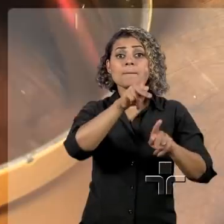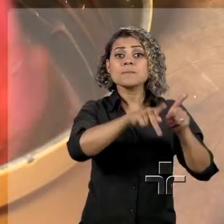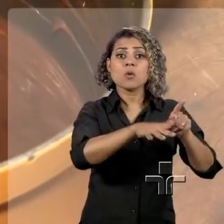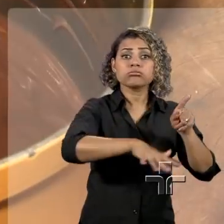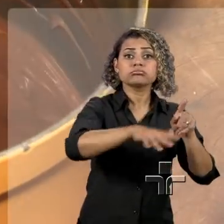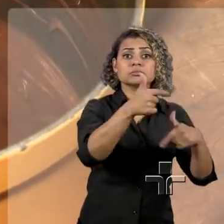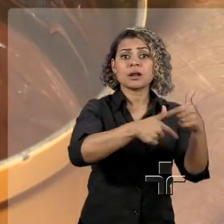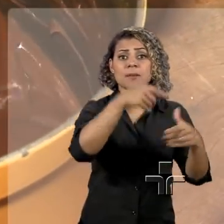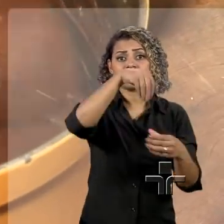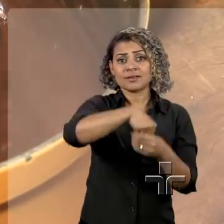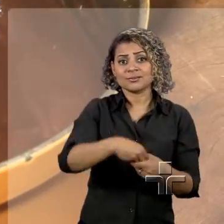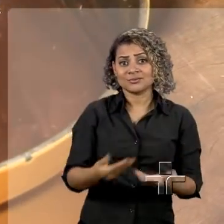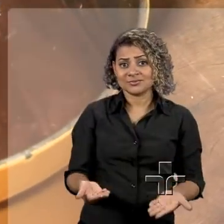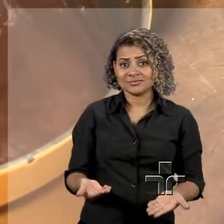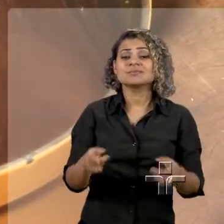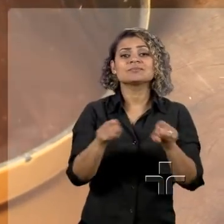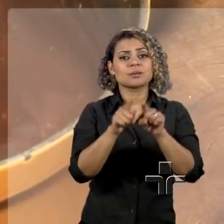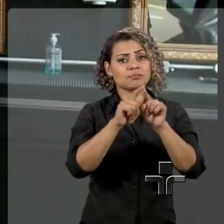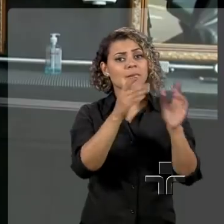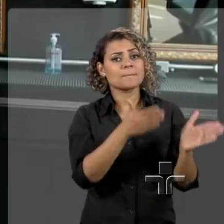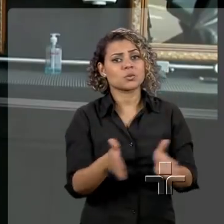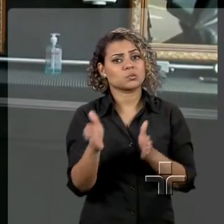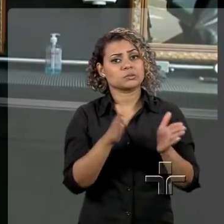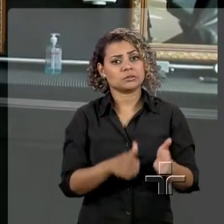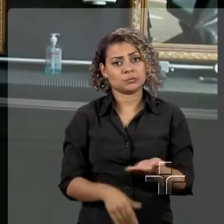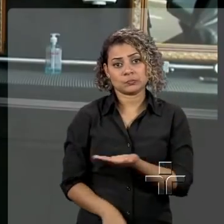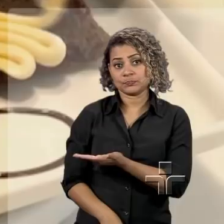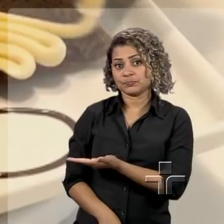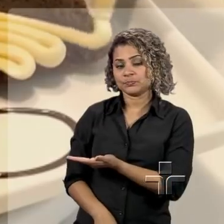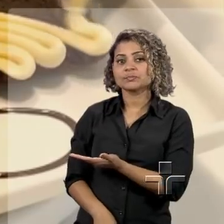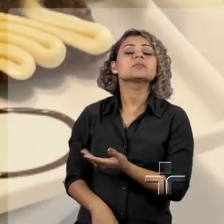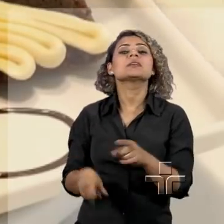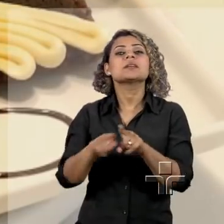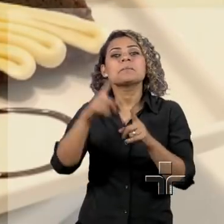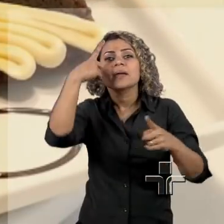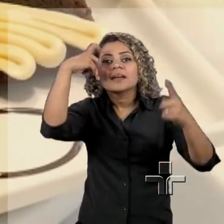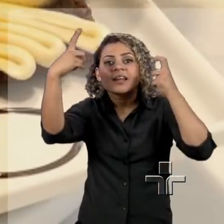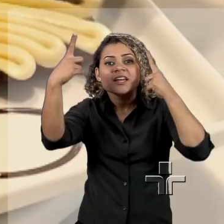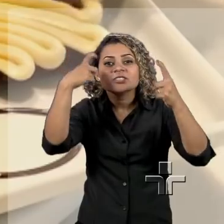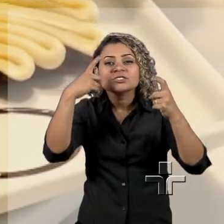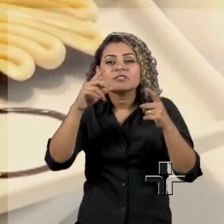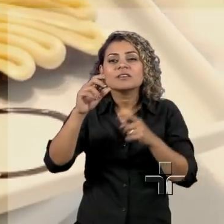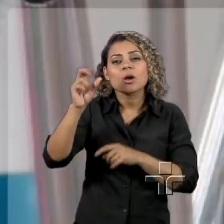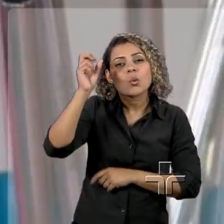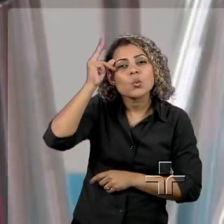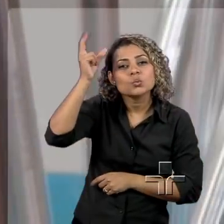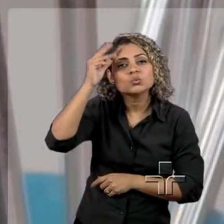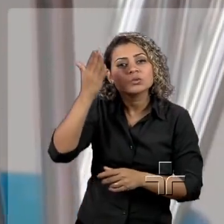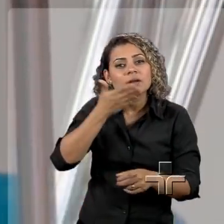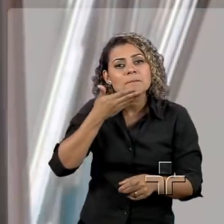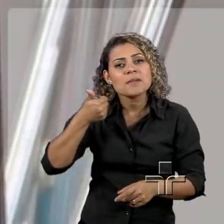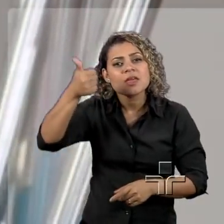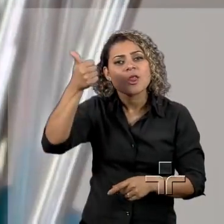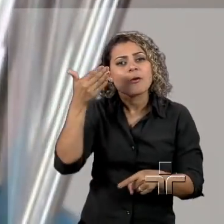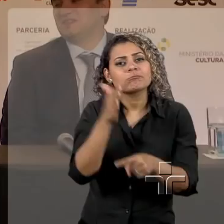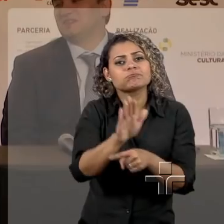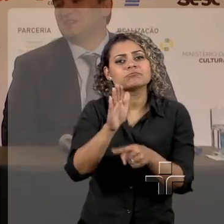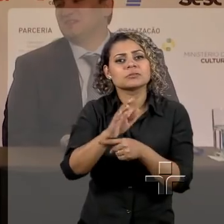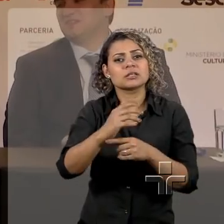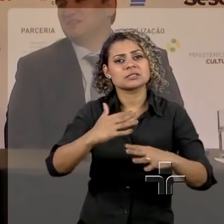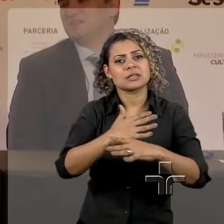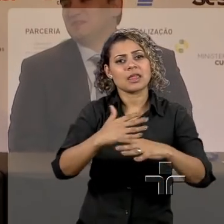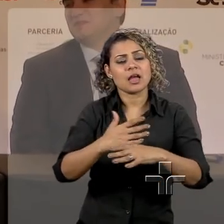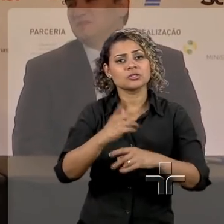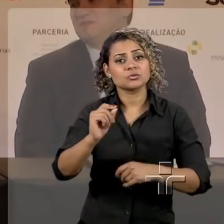envolvidas nesse contexto de produção. Exemplos de como a criatividade e a cultura podem melhorar a vida nas cidades